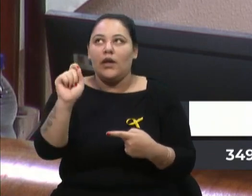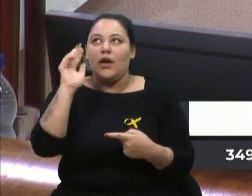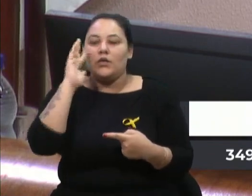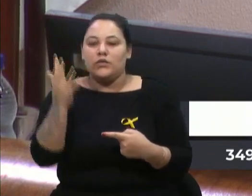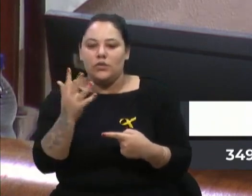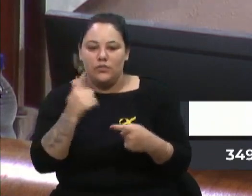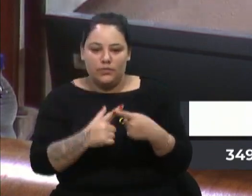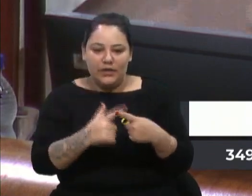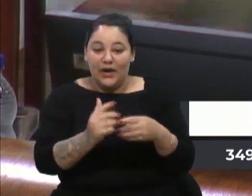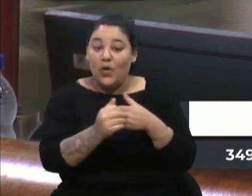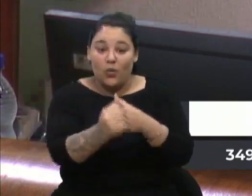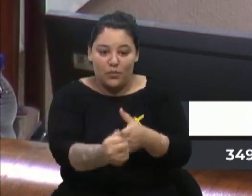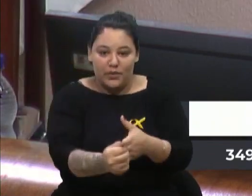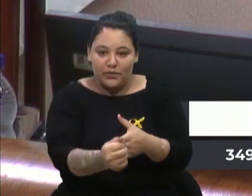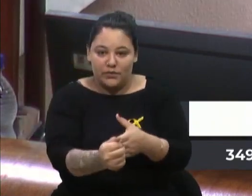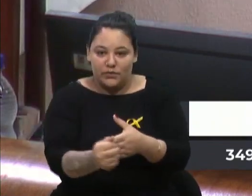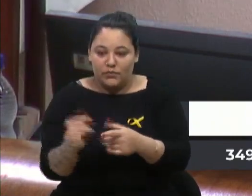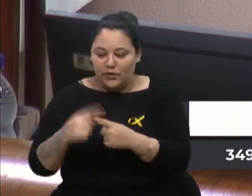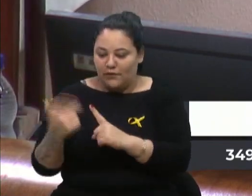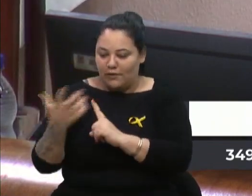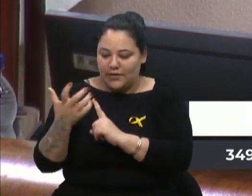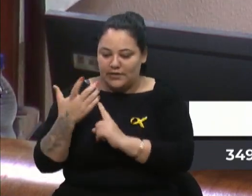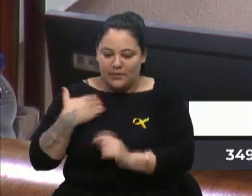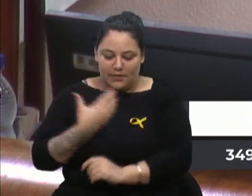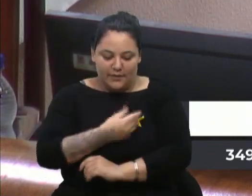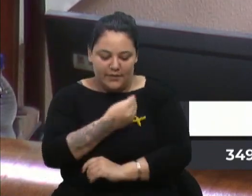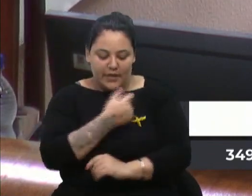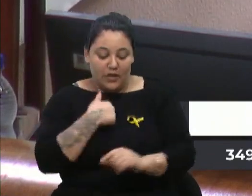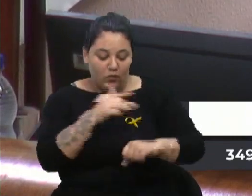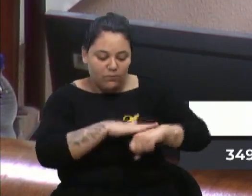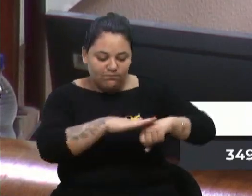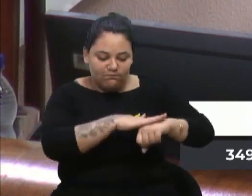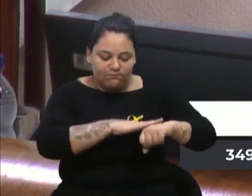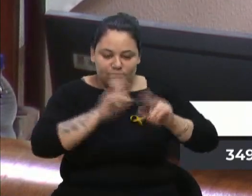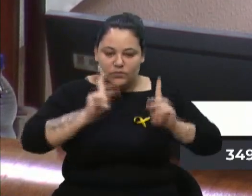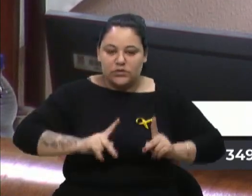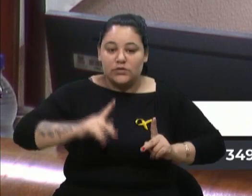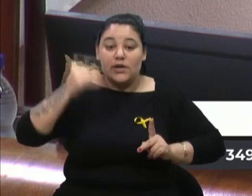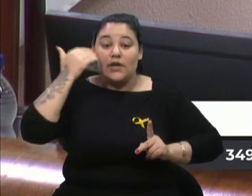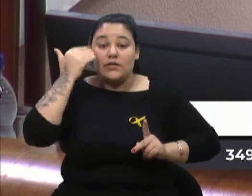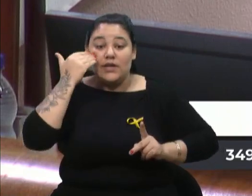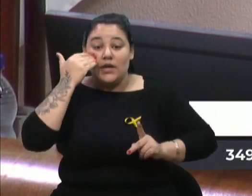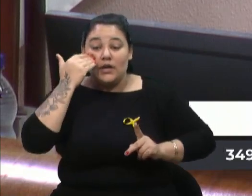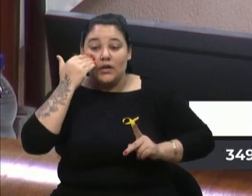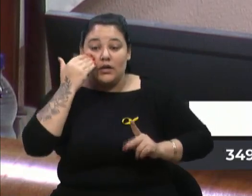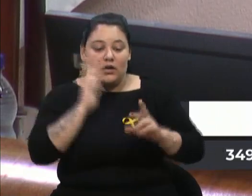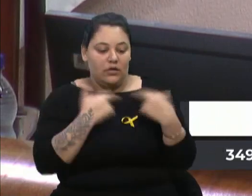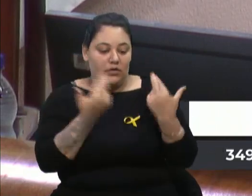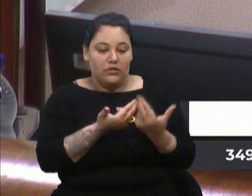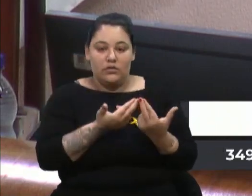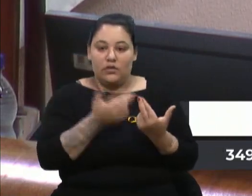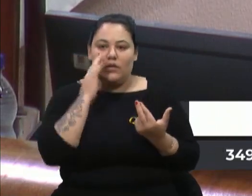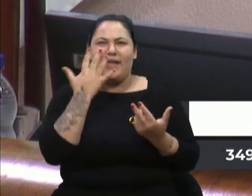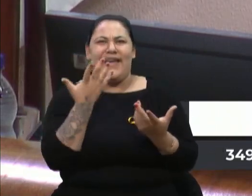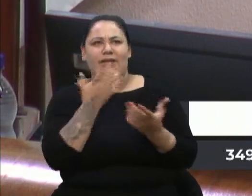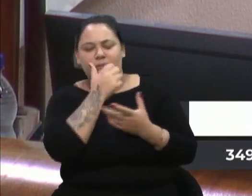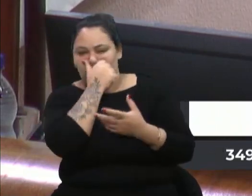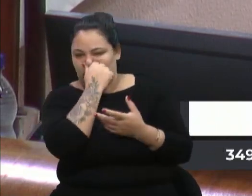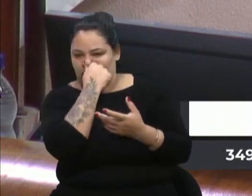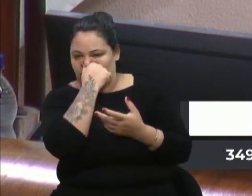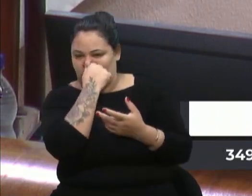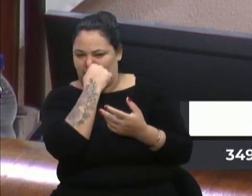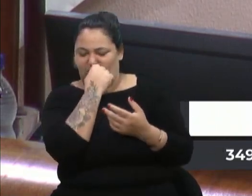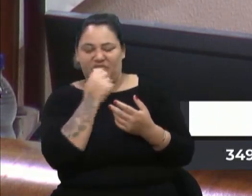assunto que afeta a mim, que eu converso com as pessoas, que eu sei que as reuniões estão acontecendo e eu venho e digo, não, tem que vir logo,